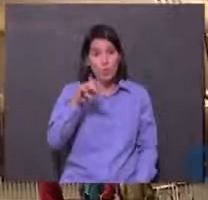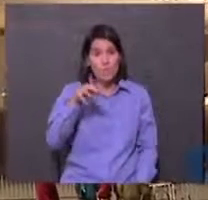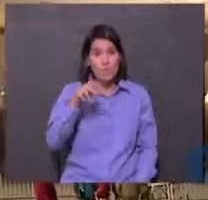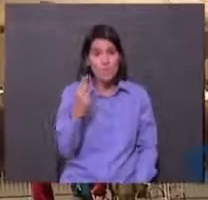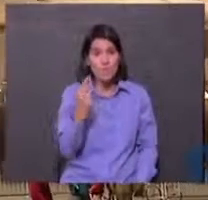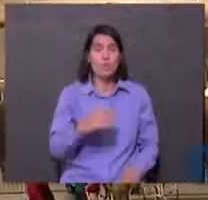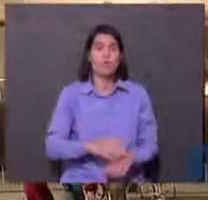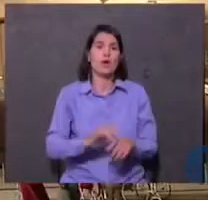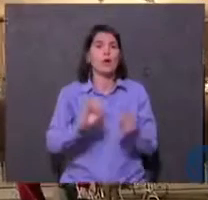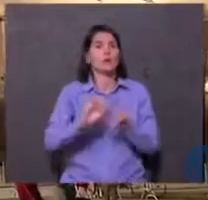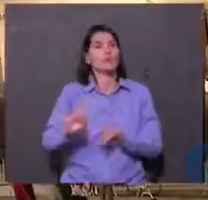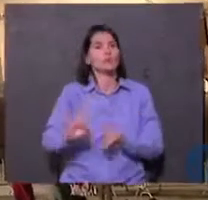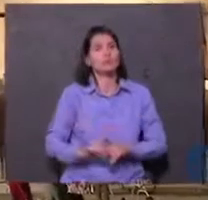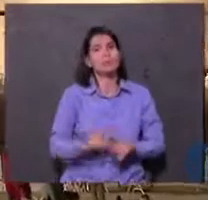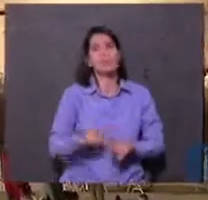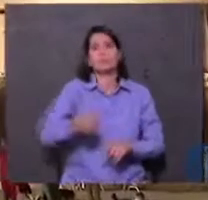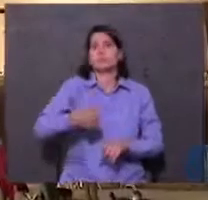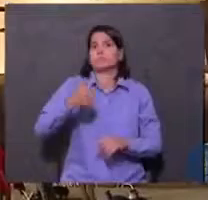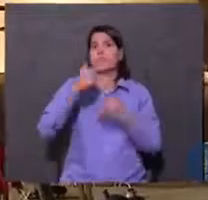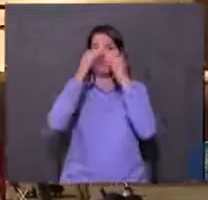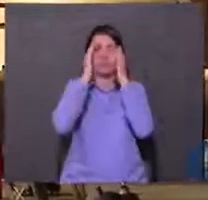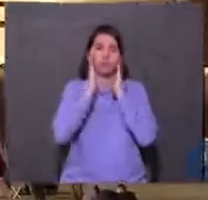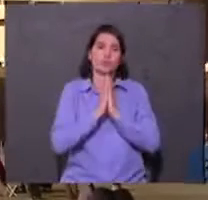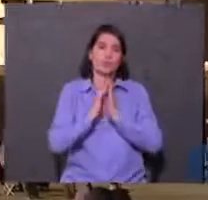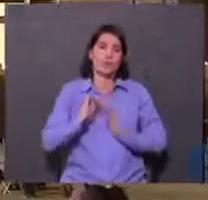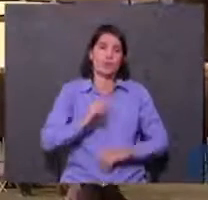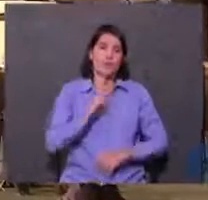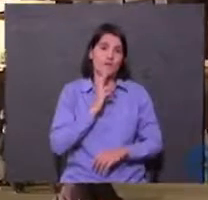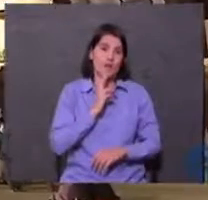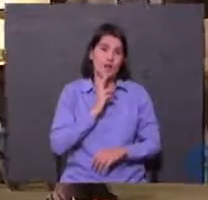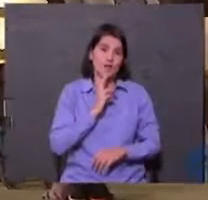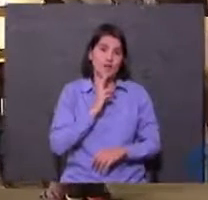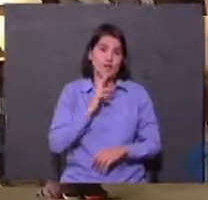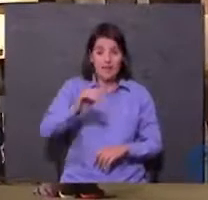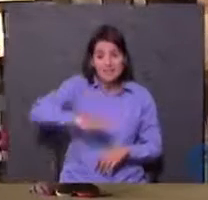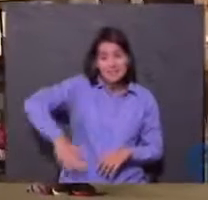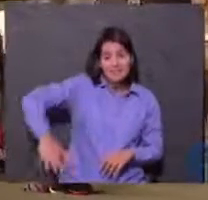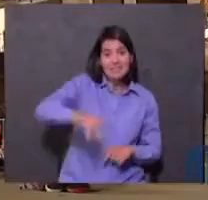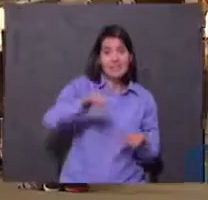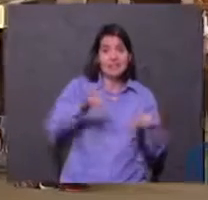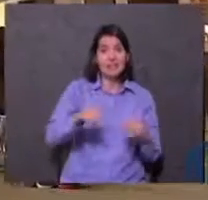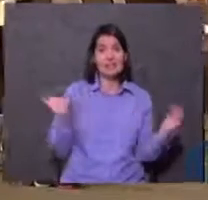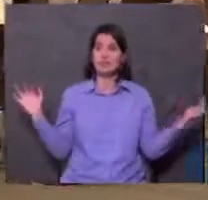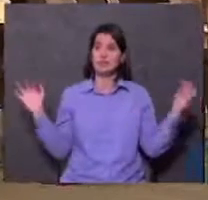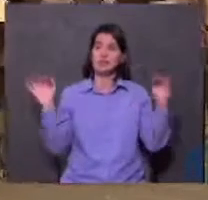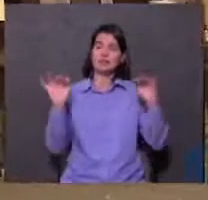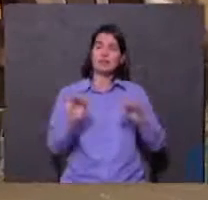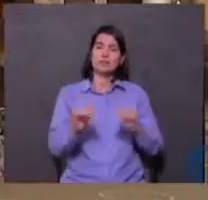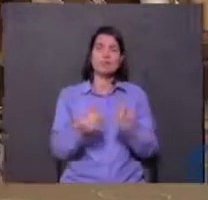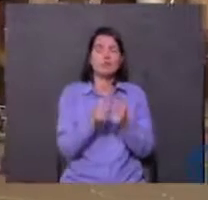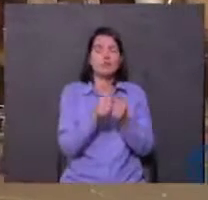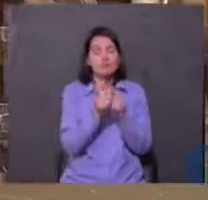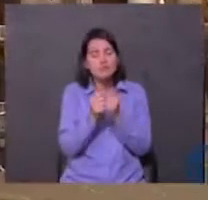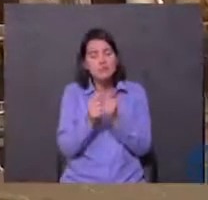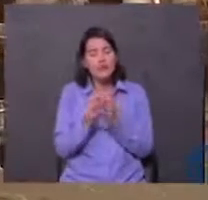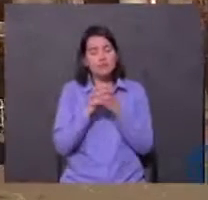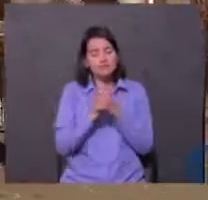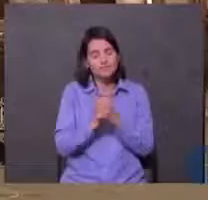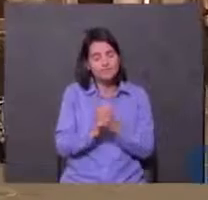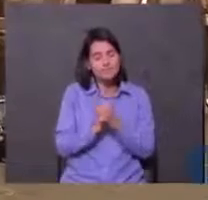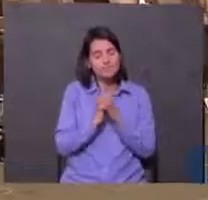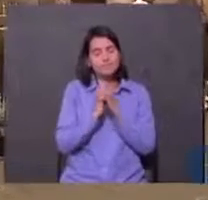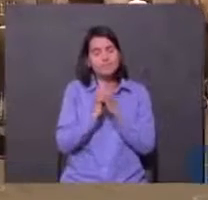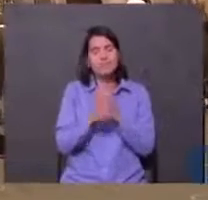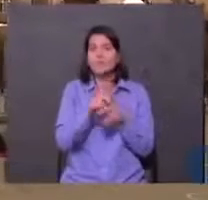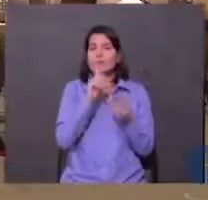de Fátima. Este recinto é um lugar de oração, é sobretudo de silêncio